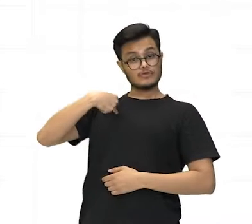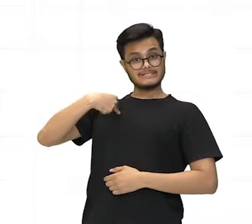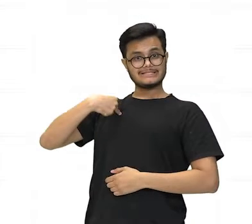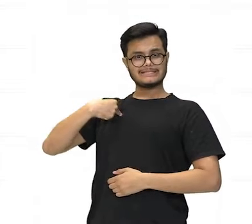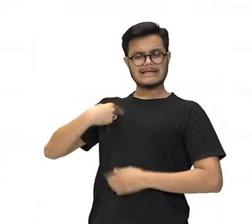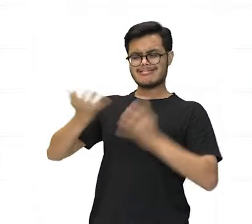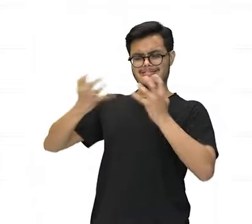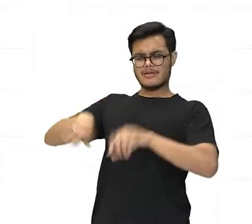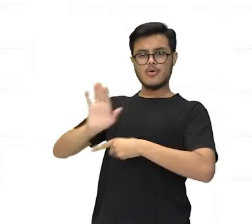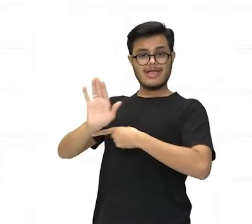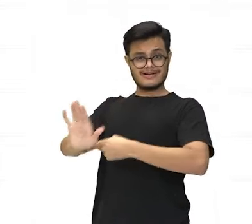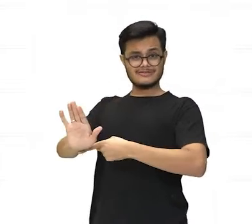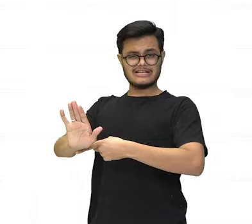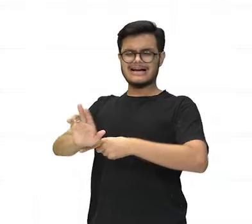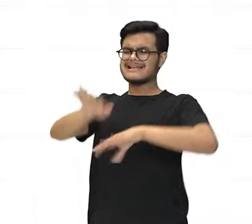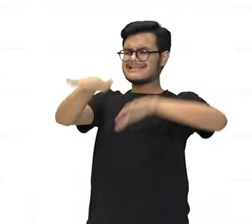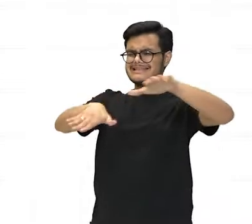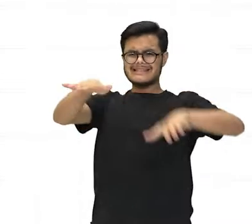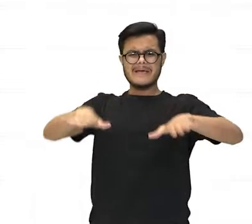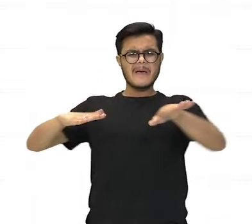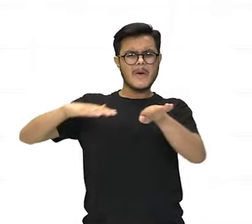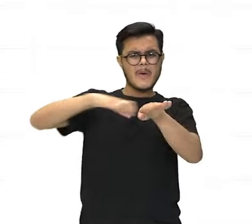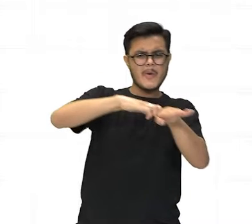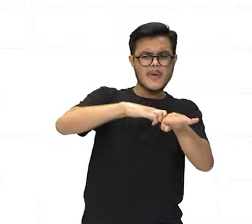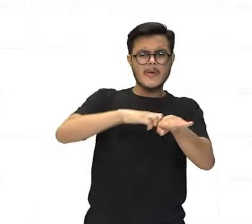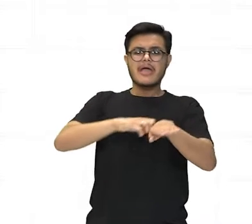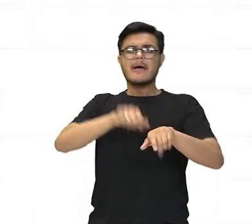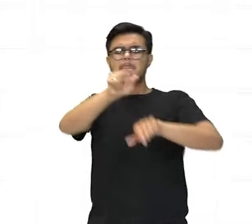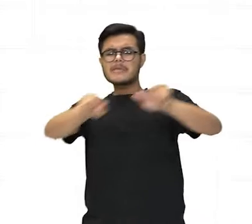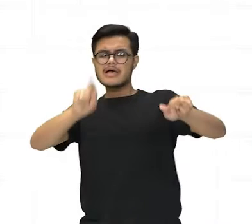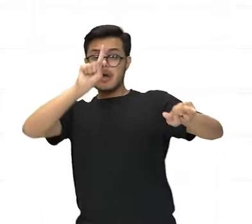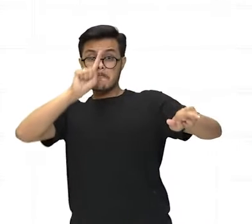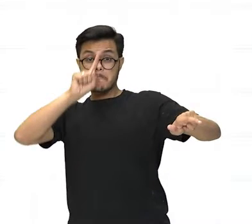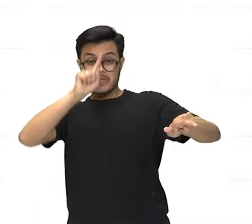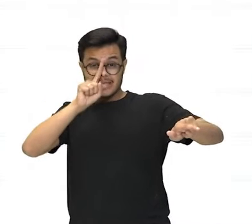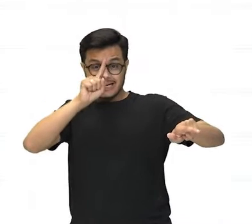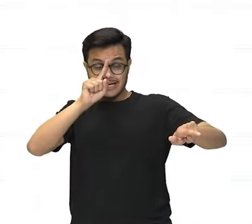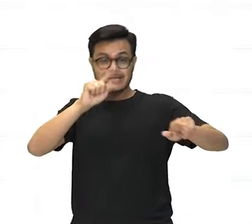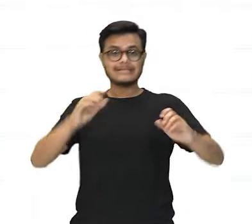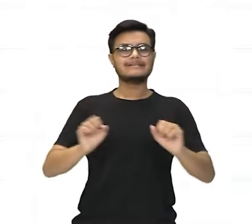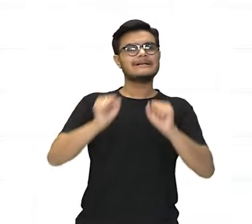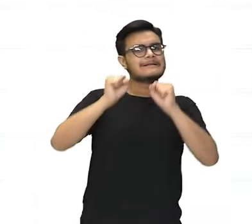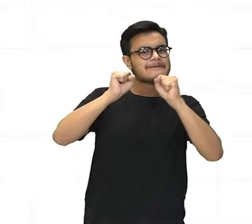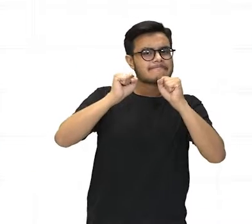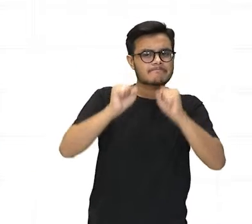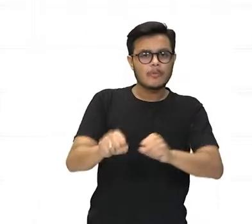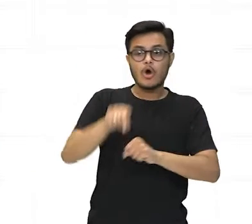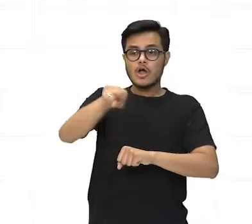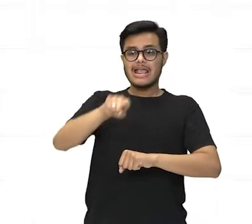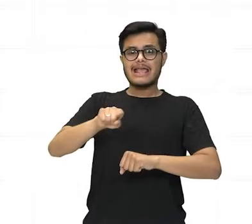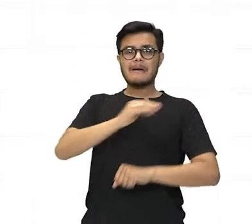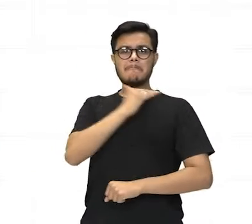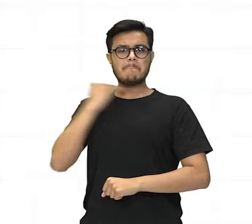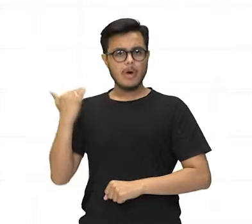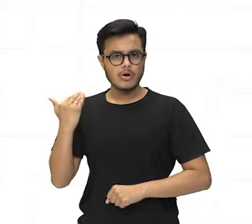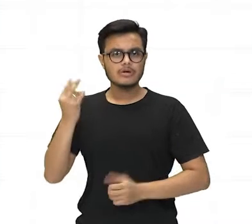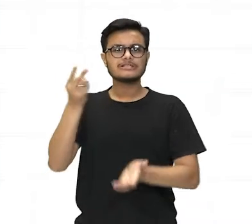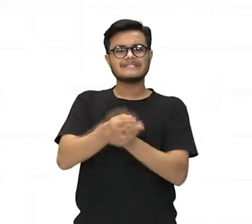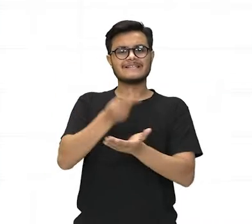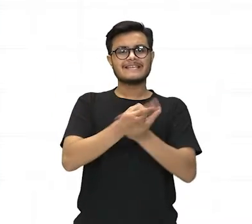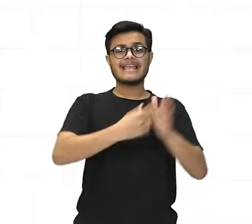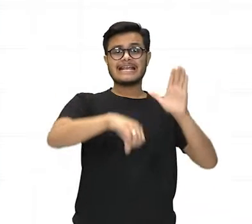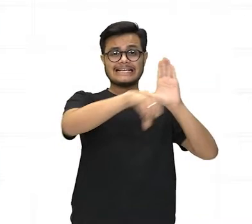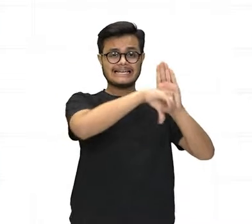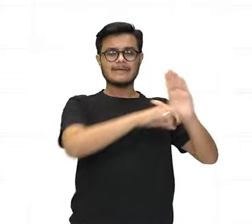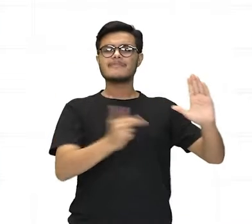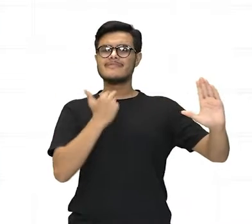à vítima de acidente ou pessoas em perigo iminente, podendo fazê-lo, caracteriza